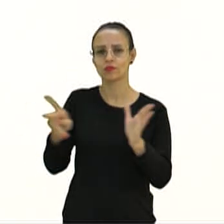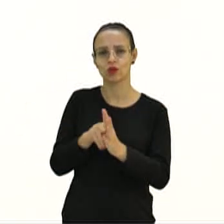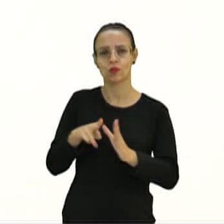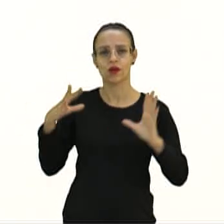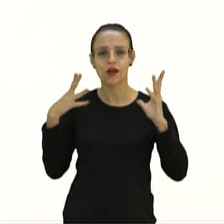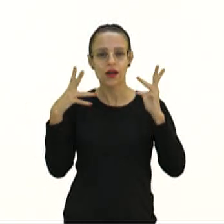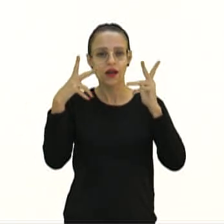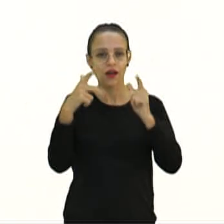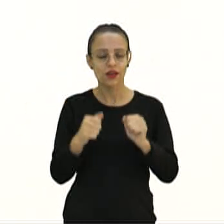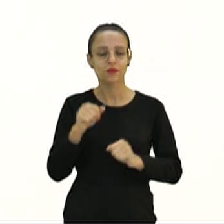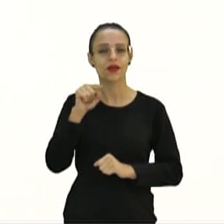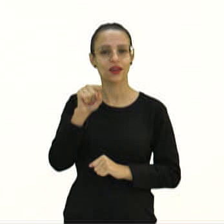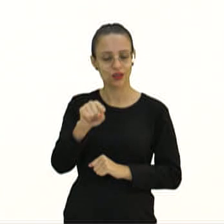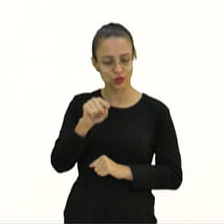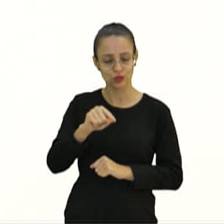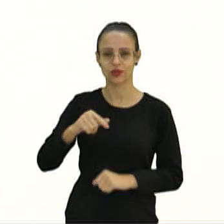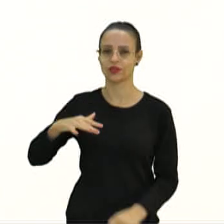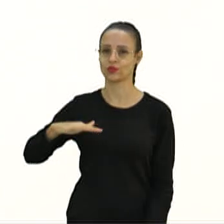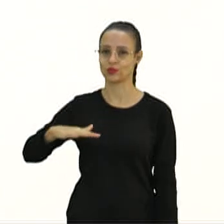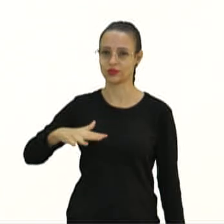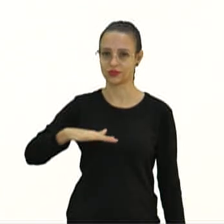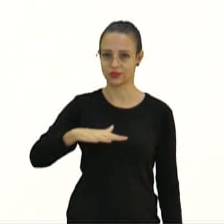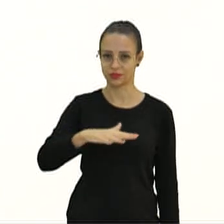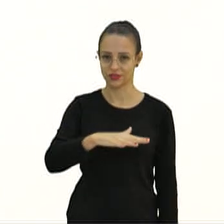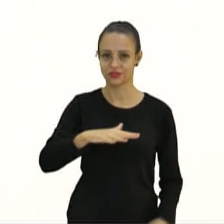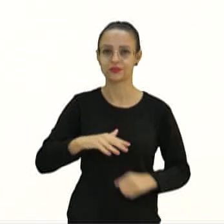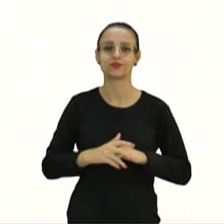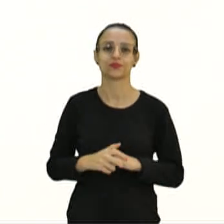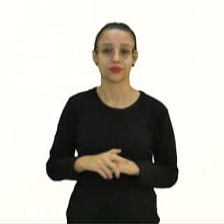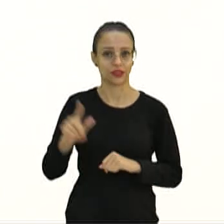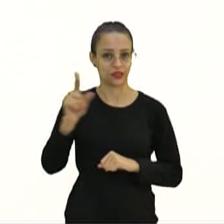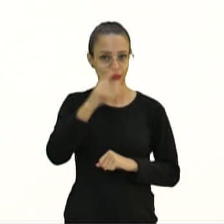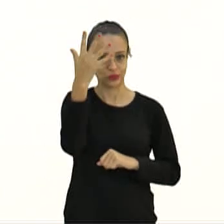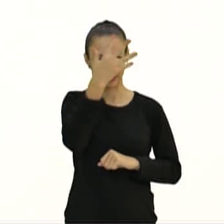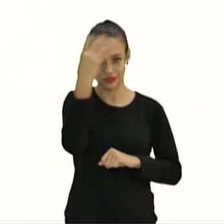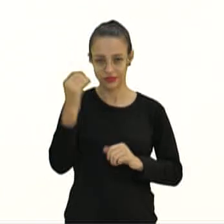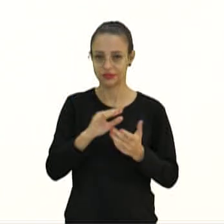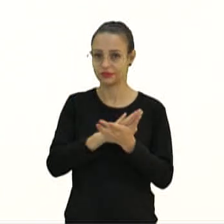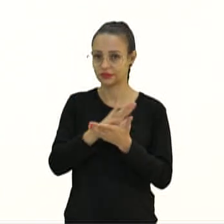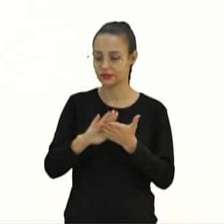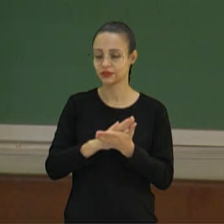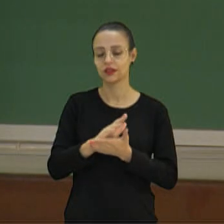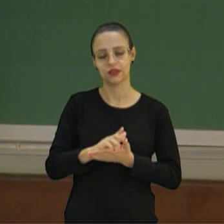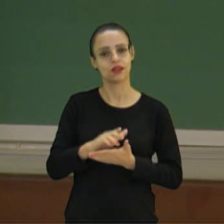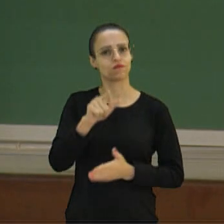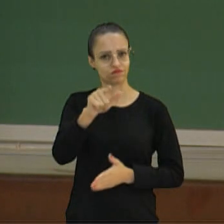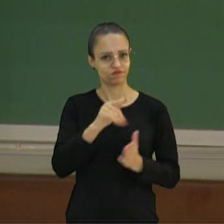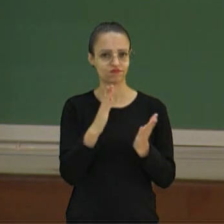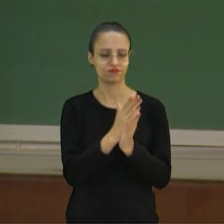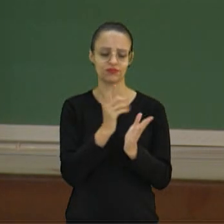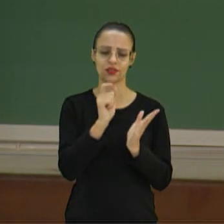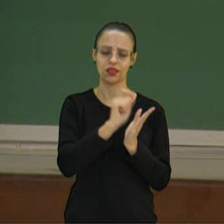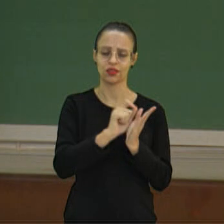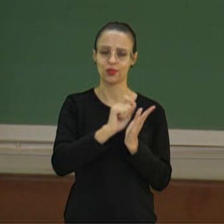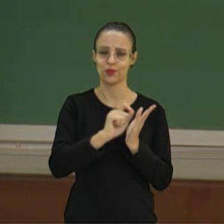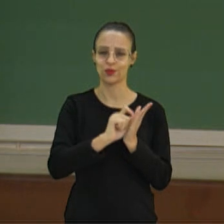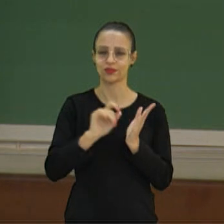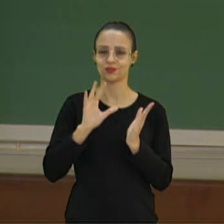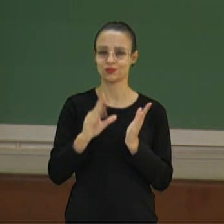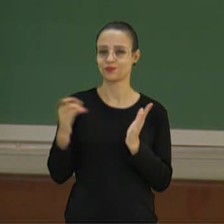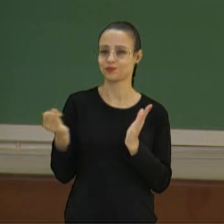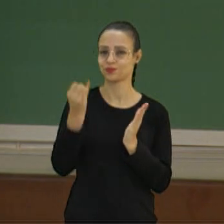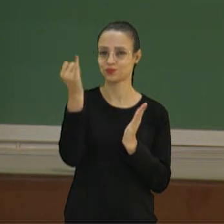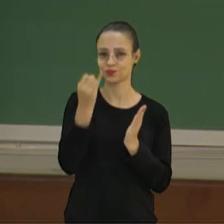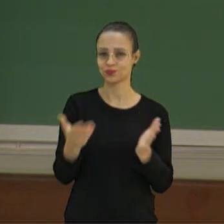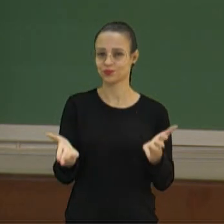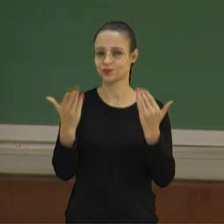da classe Reptilia, que são os répteis. E para você não esquecer nada, esteja com seu caderno e anote todas as informações importantes.